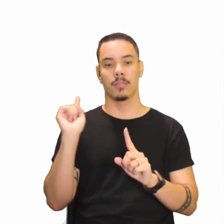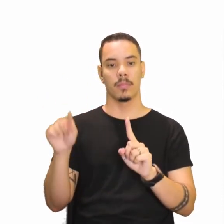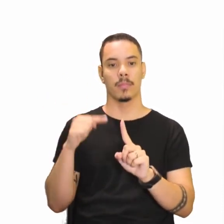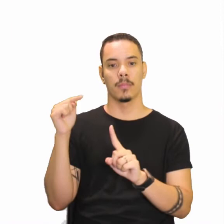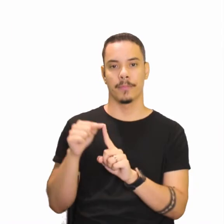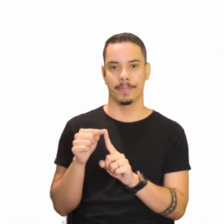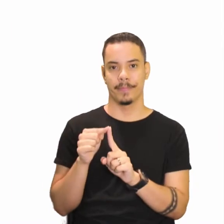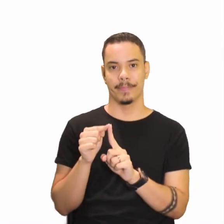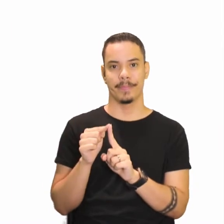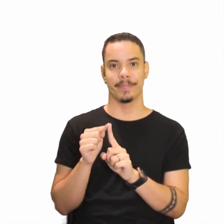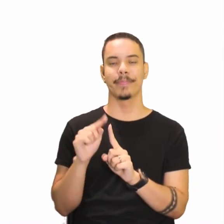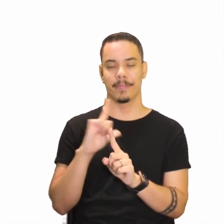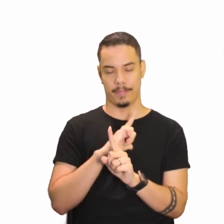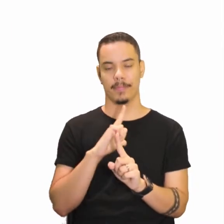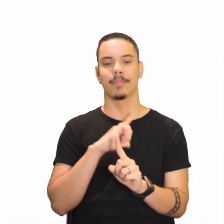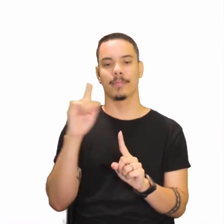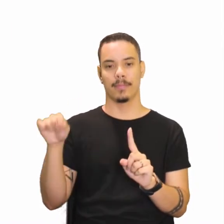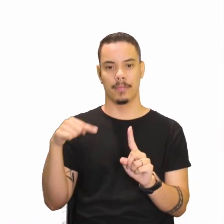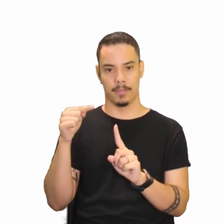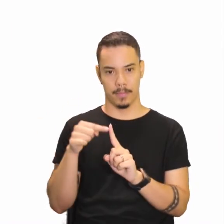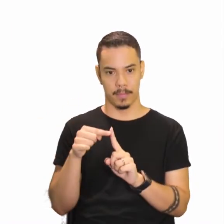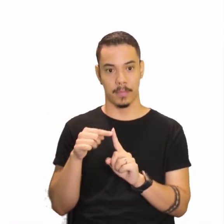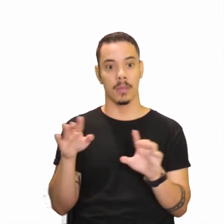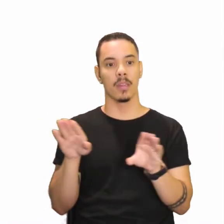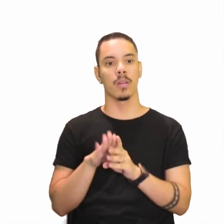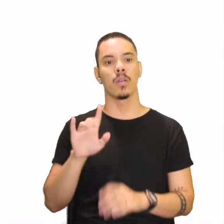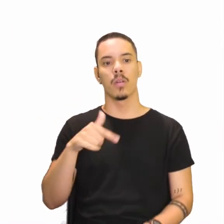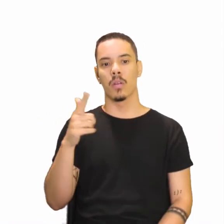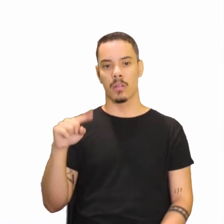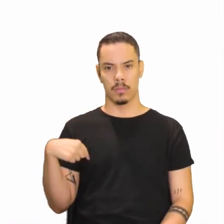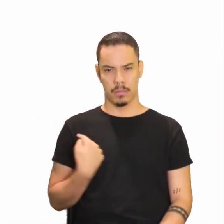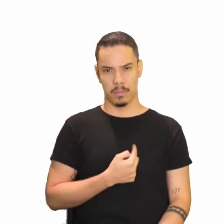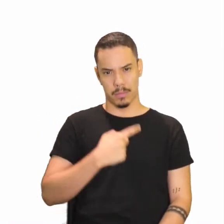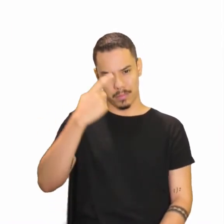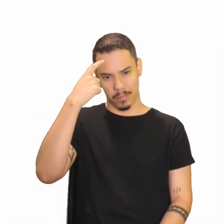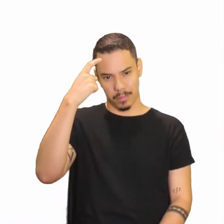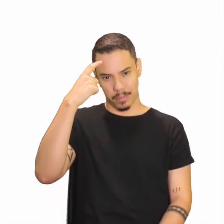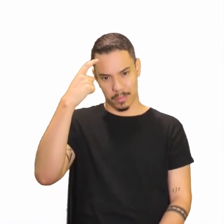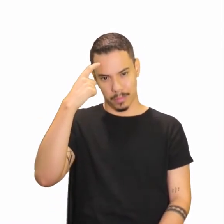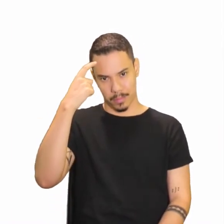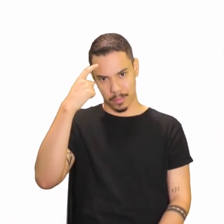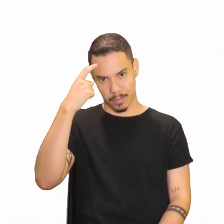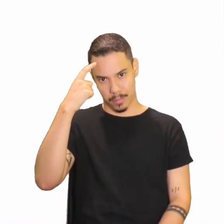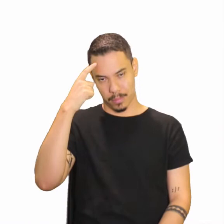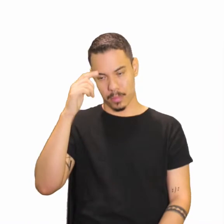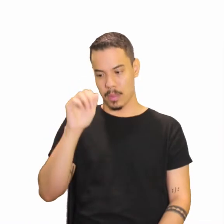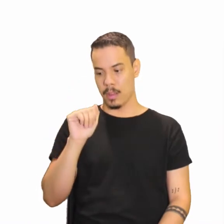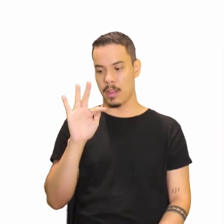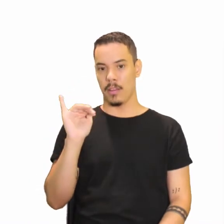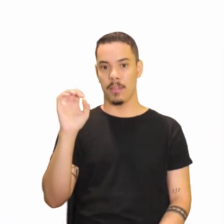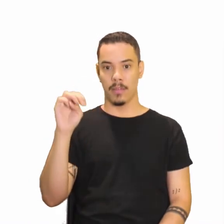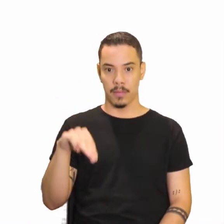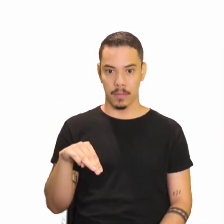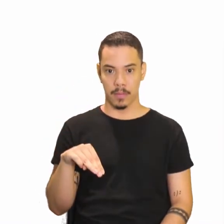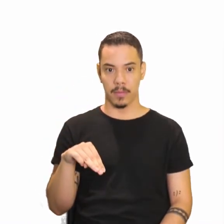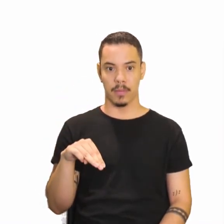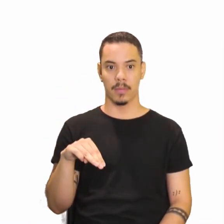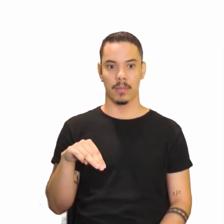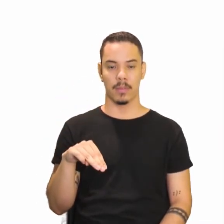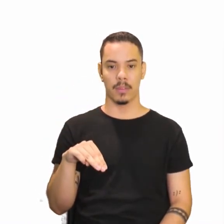Com um fim. A outra, nossas intenções foram o quê? Afins, mas